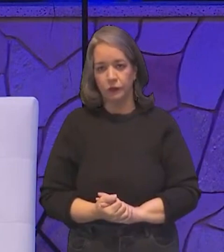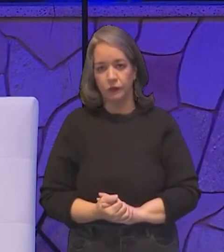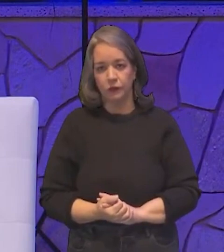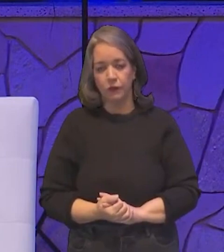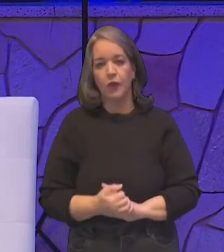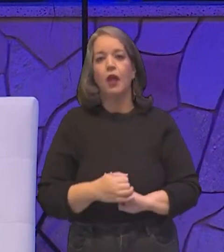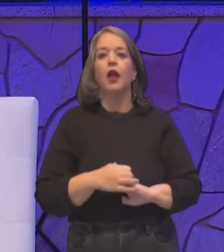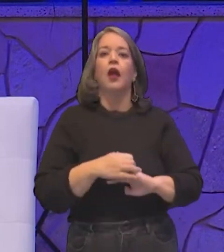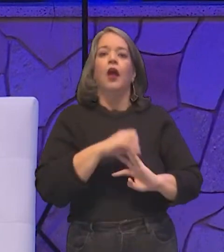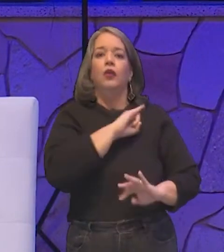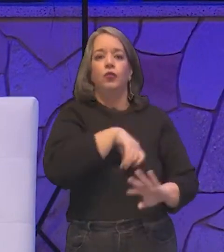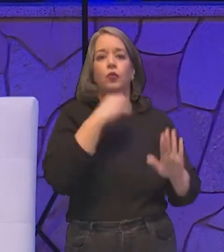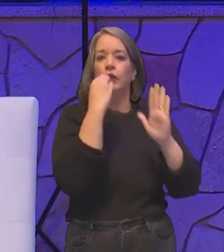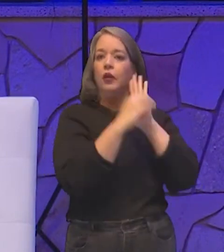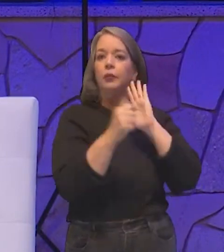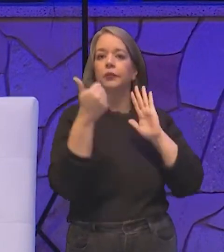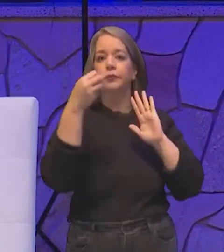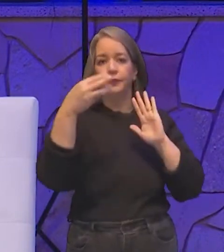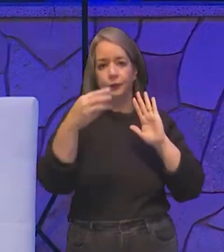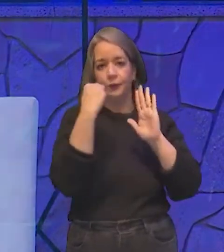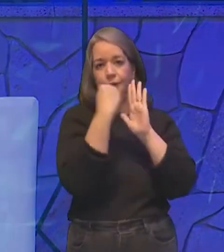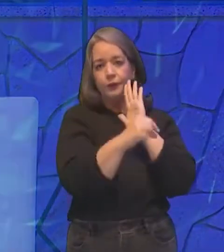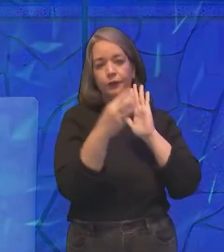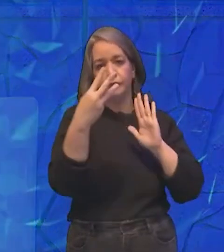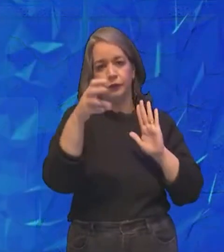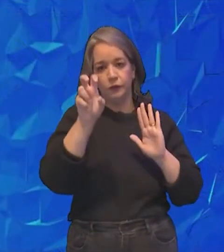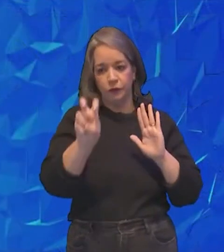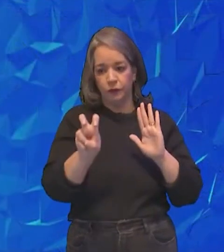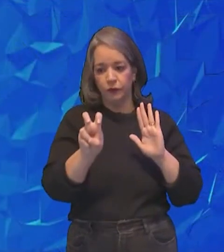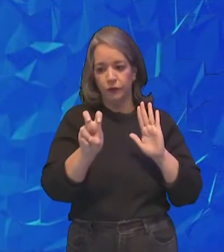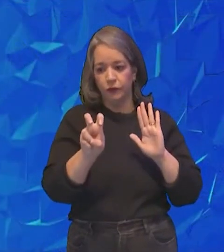João 13, versículo 35.